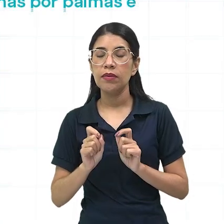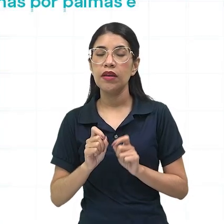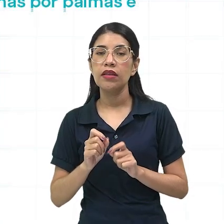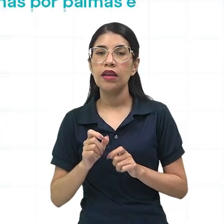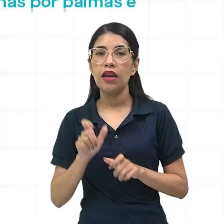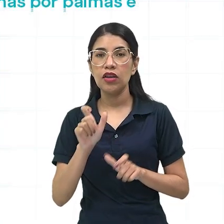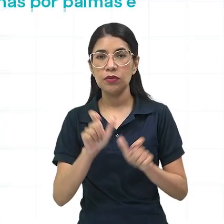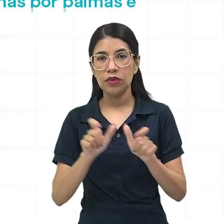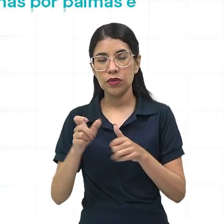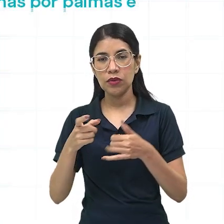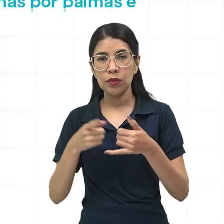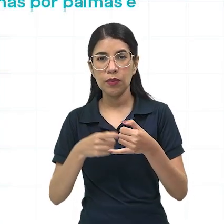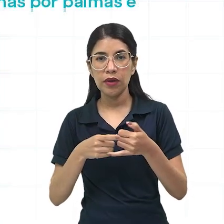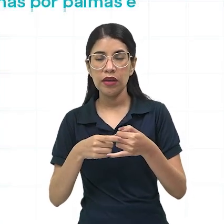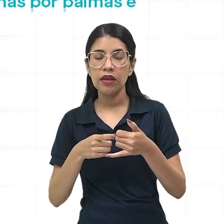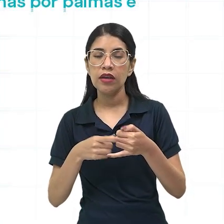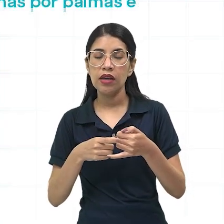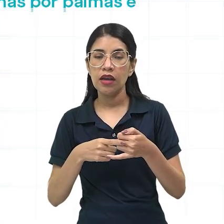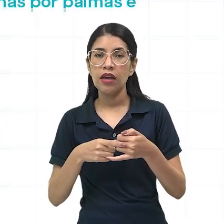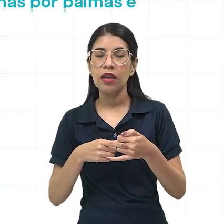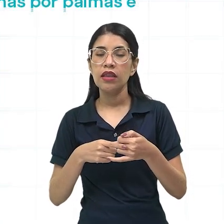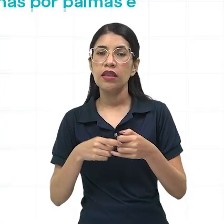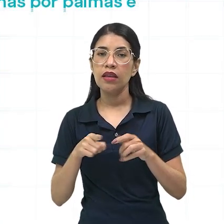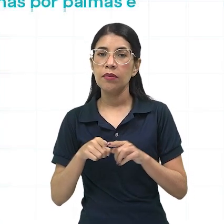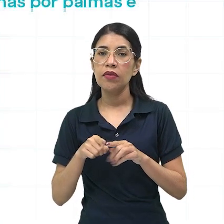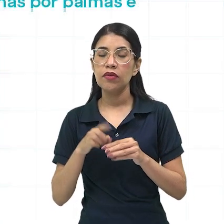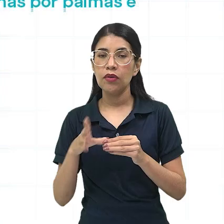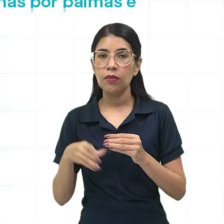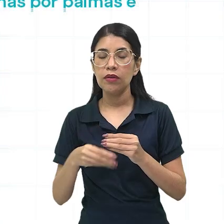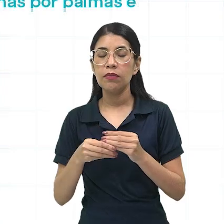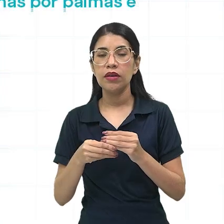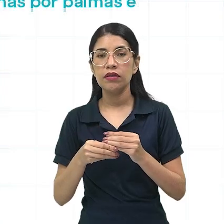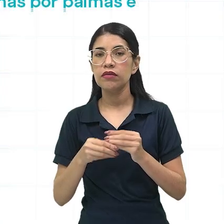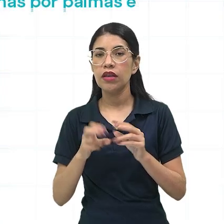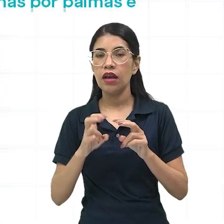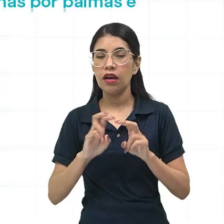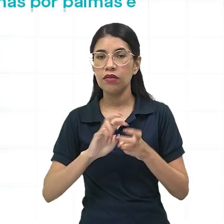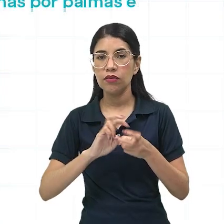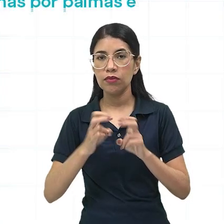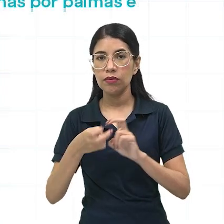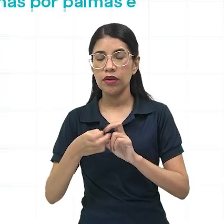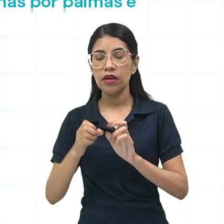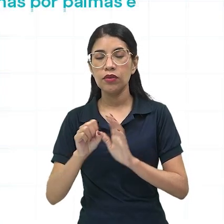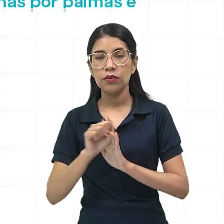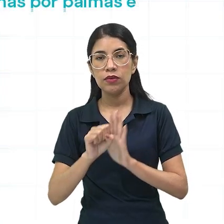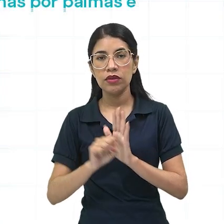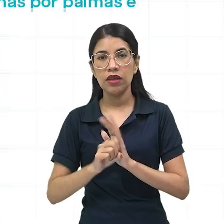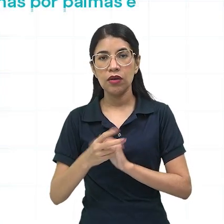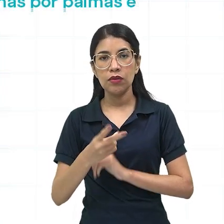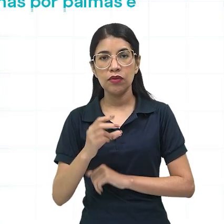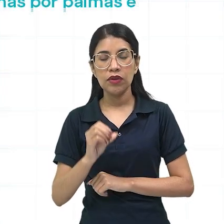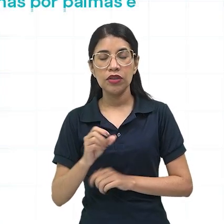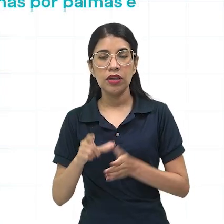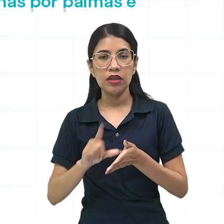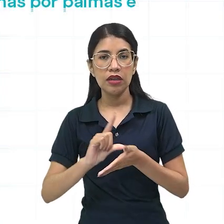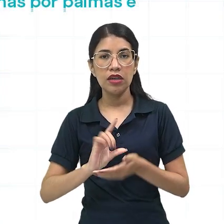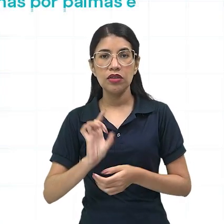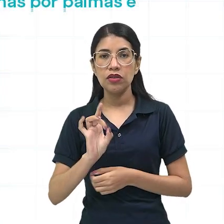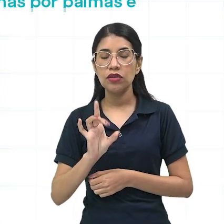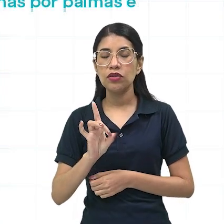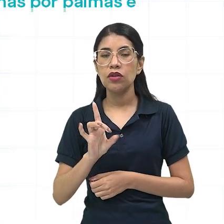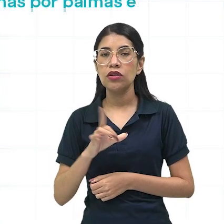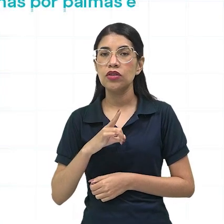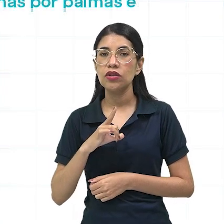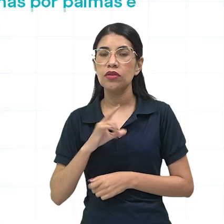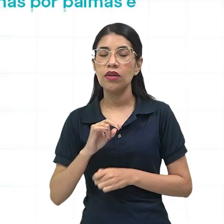tocando berimbau, e o berimbau ele foi introduzido à roda de capoeira no século XX. Antes era acompanhado apenas